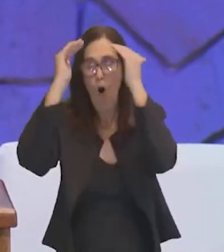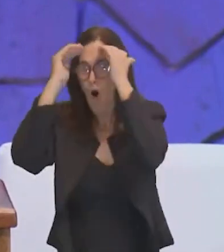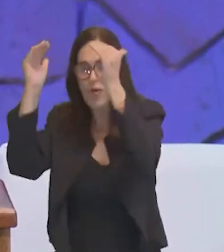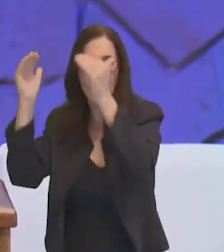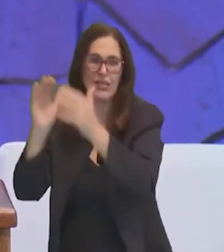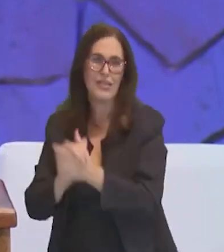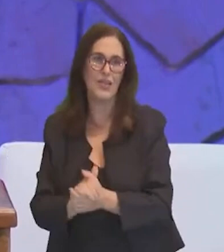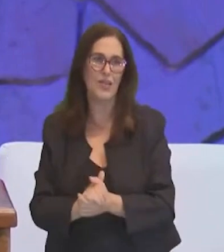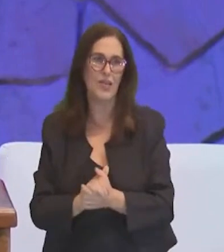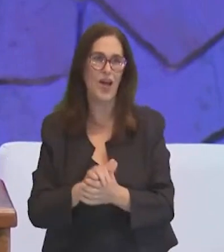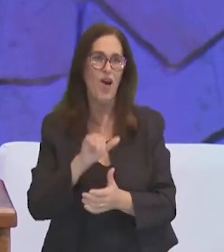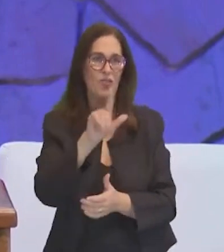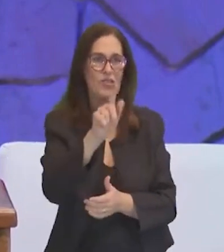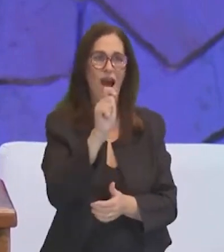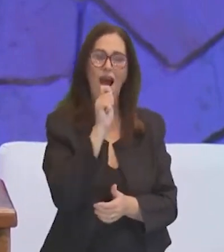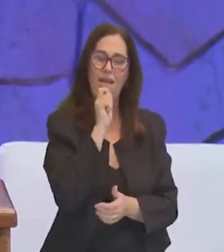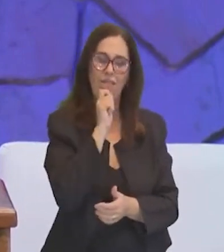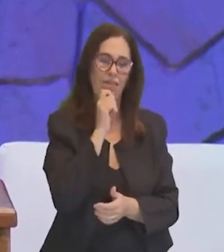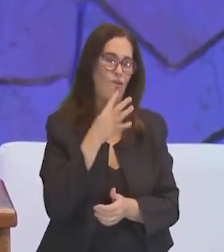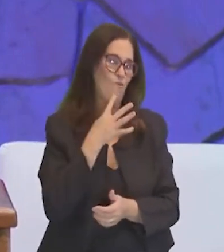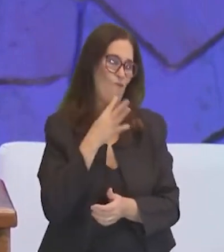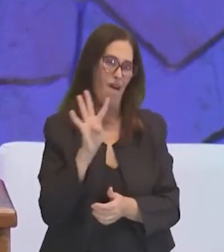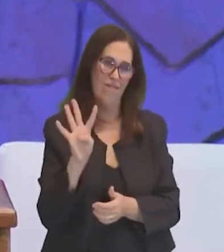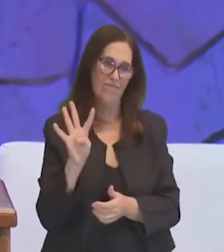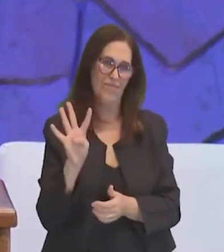E para você que ainda não conhece,